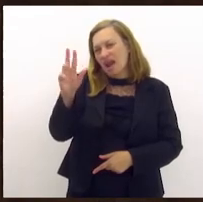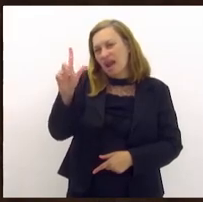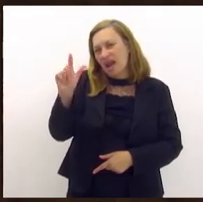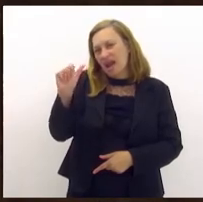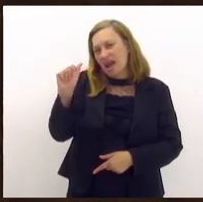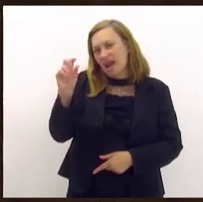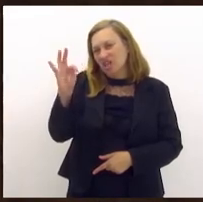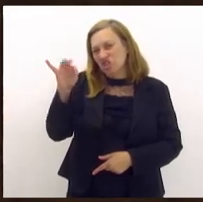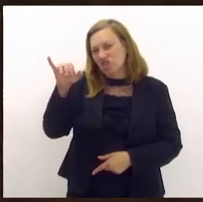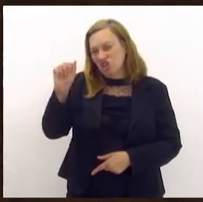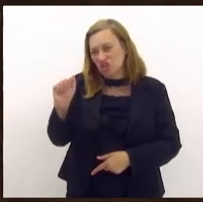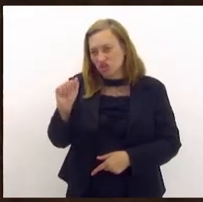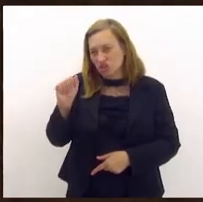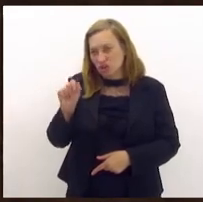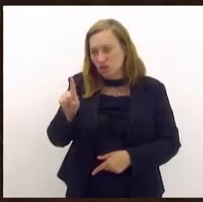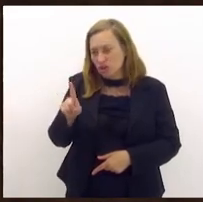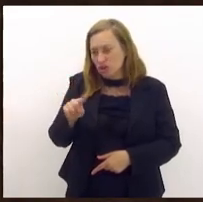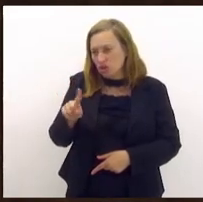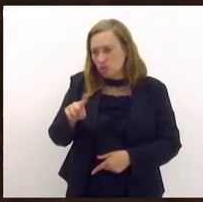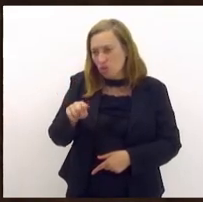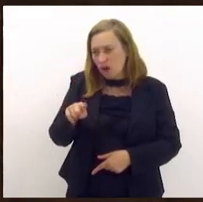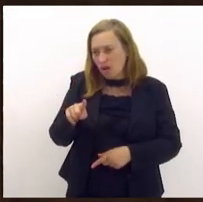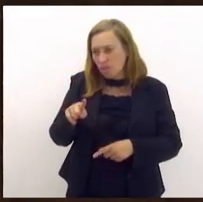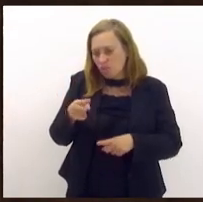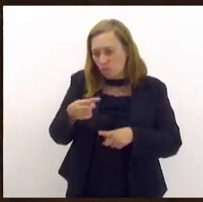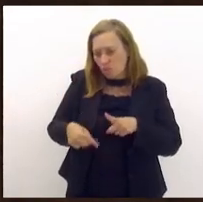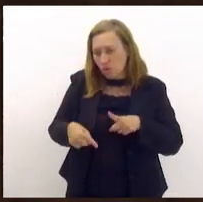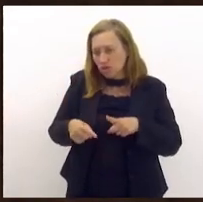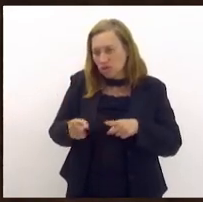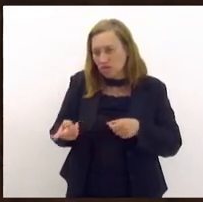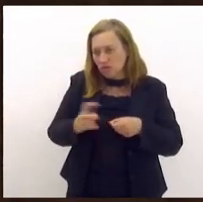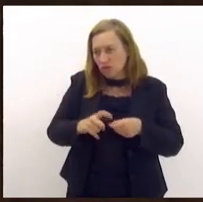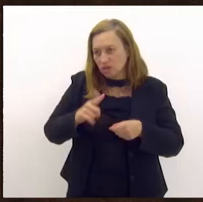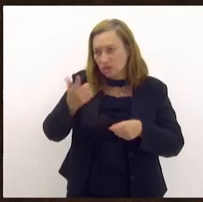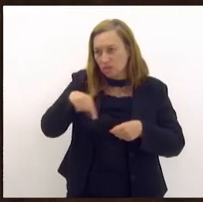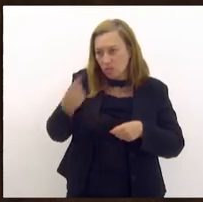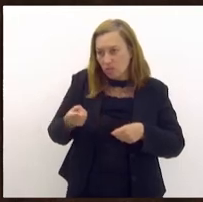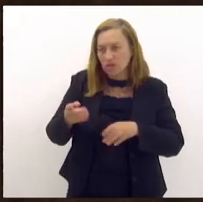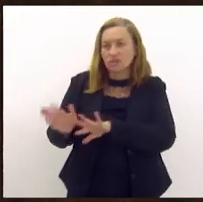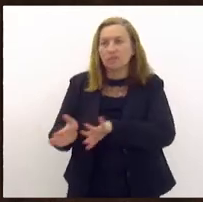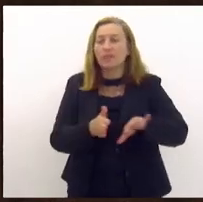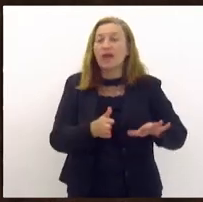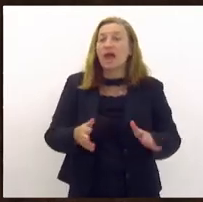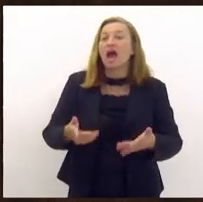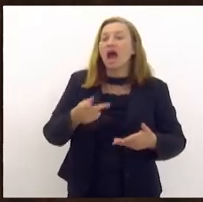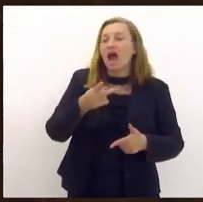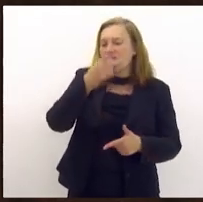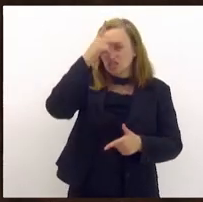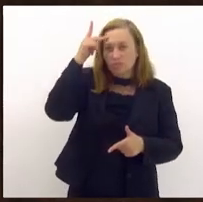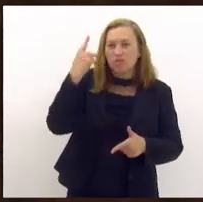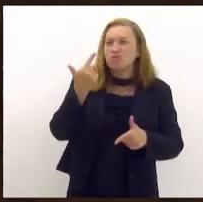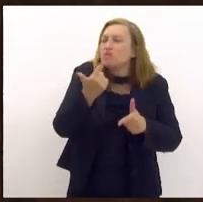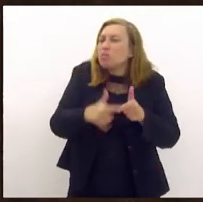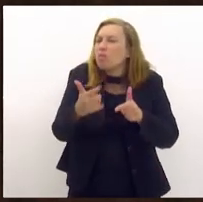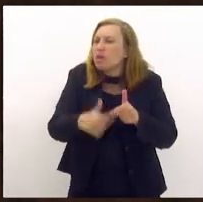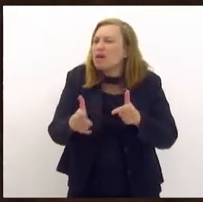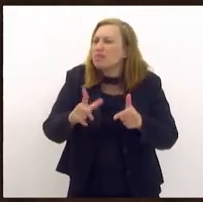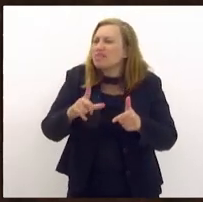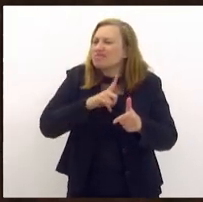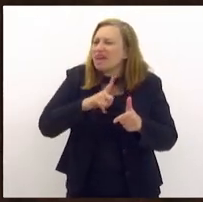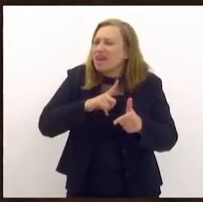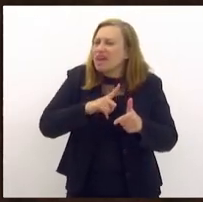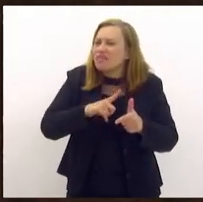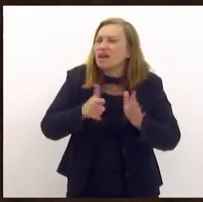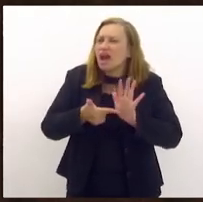a burocracia, o incômodo, a humilhação. As pessoas já têm uma série de problemas, têm que ficar demonstrando eternamente que